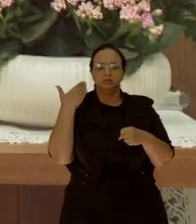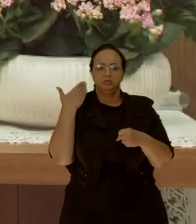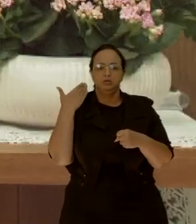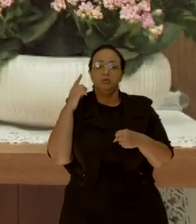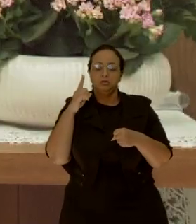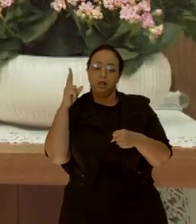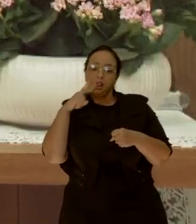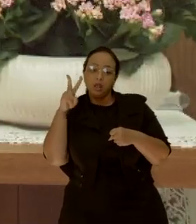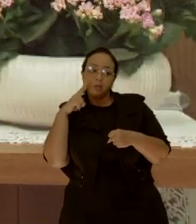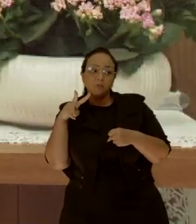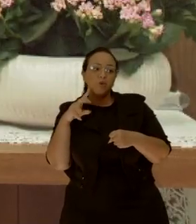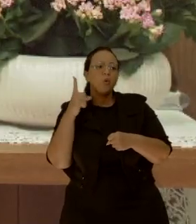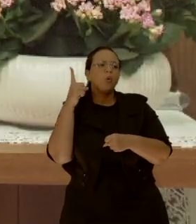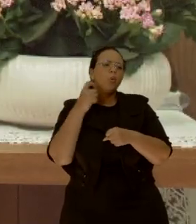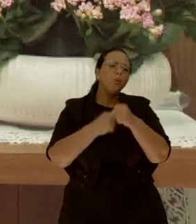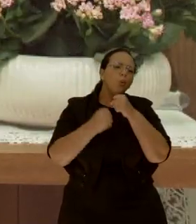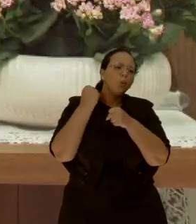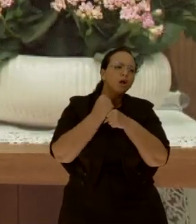um ano e pouco.